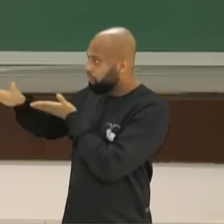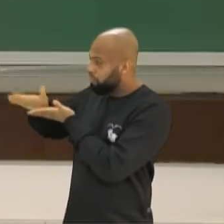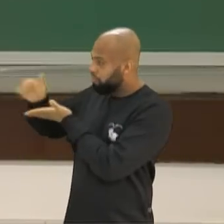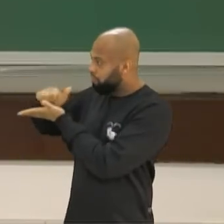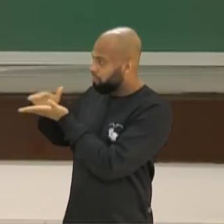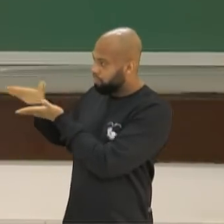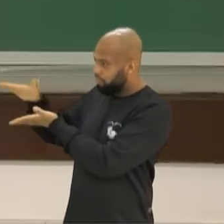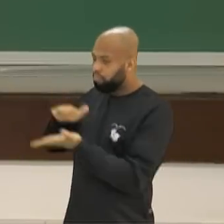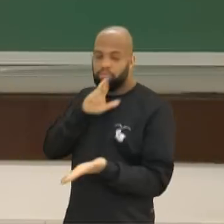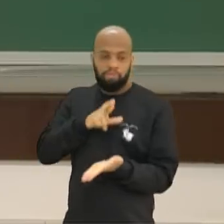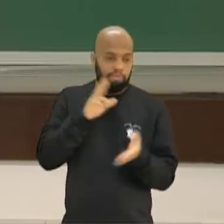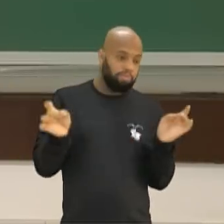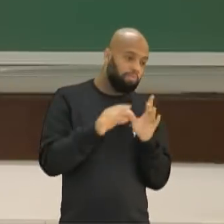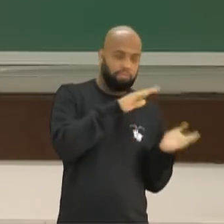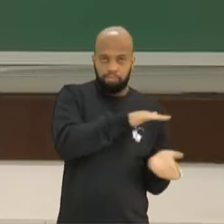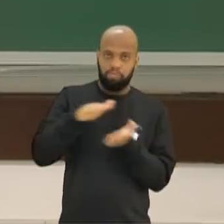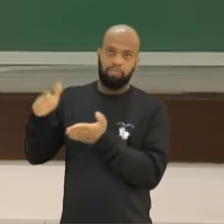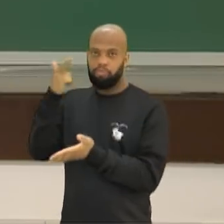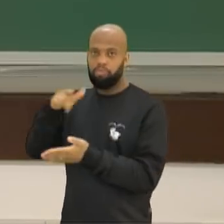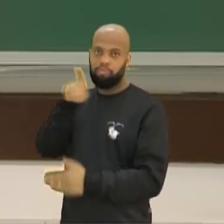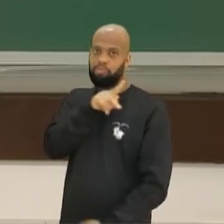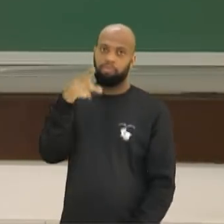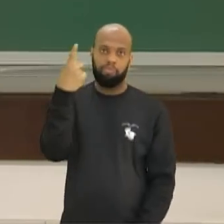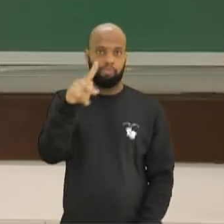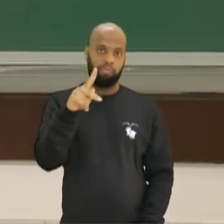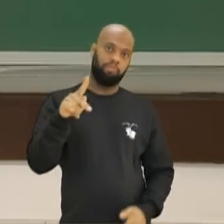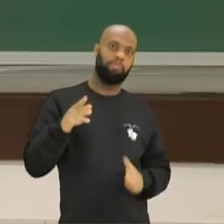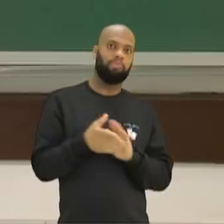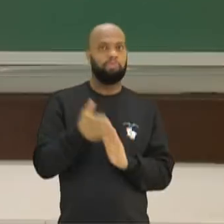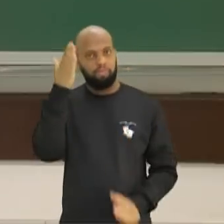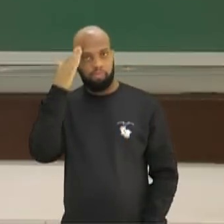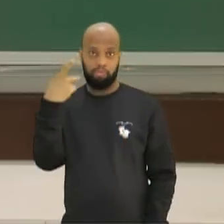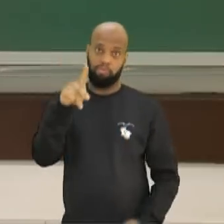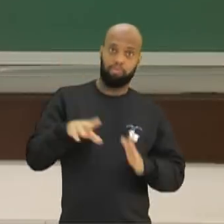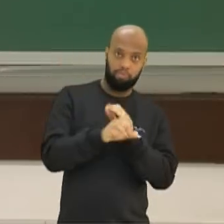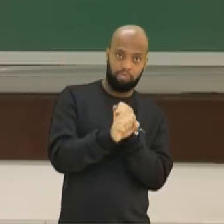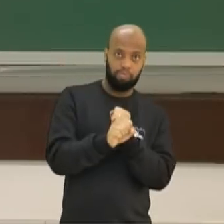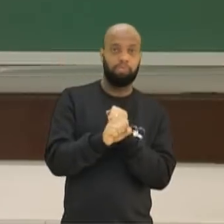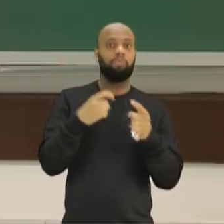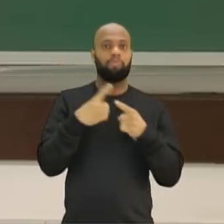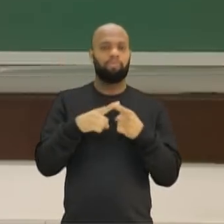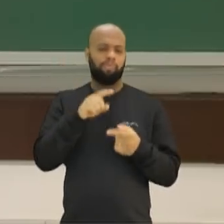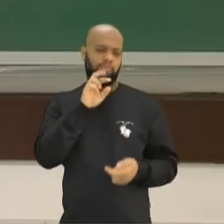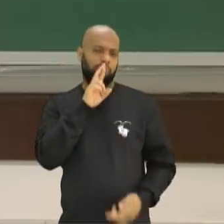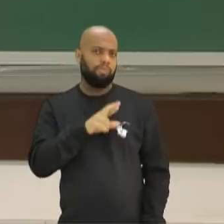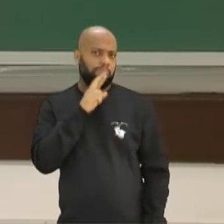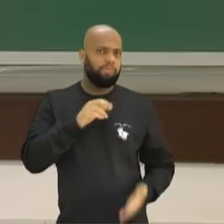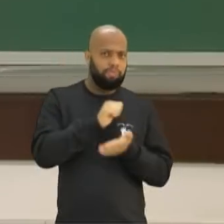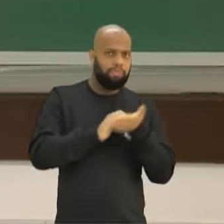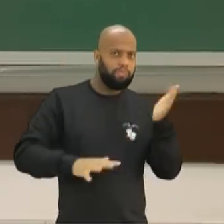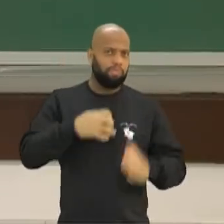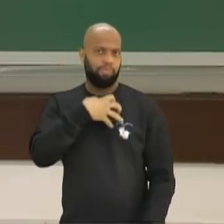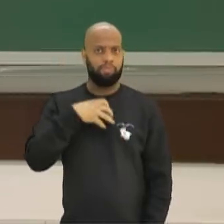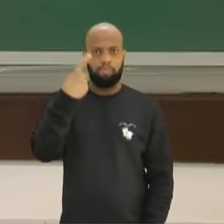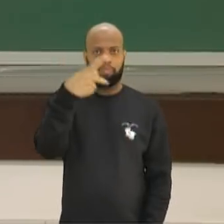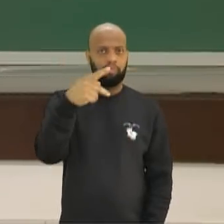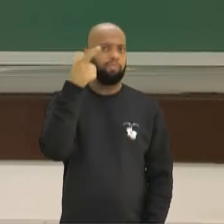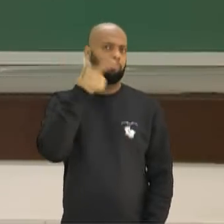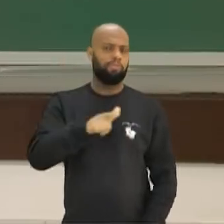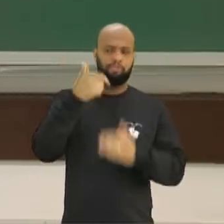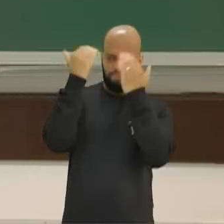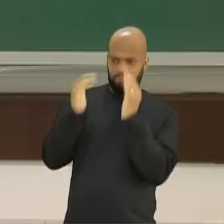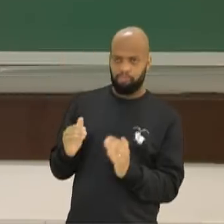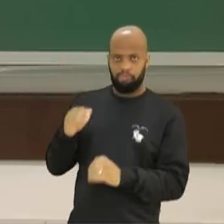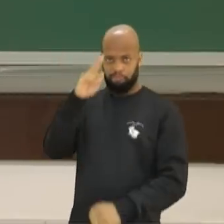atividades que os professores estão enviando para vocês fazerem. Gosto sempre de lembrar que fazer a atividade é uma forma de você se